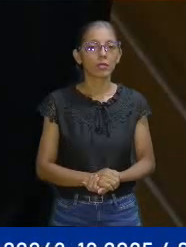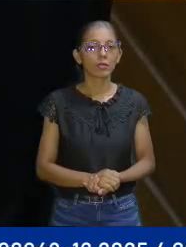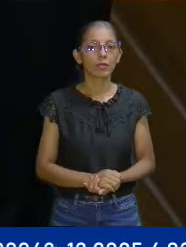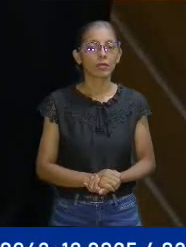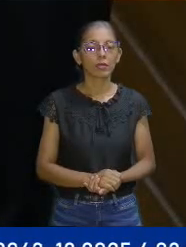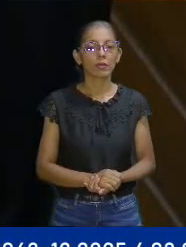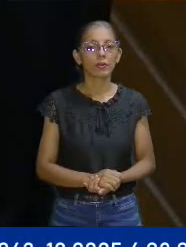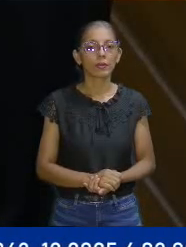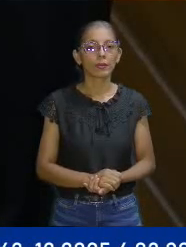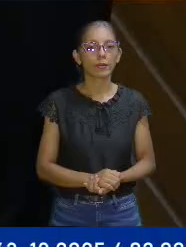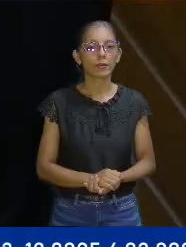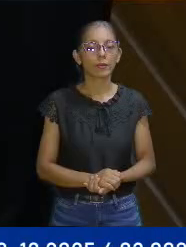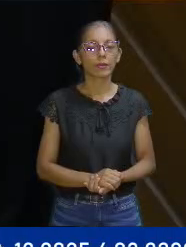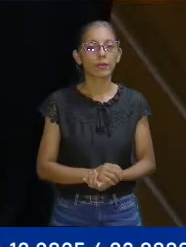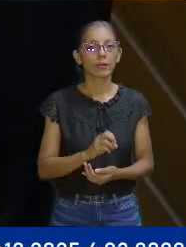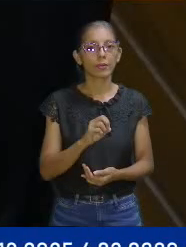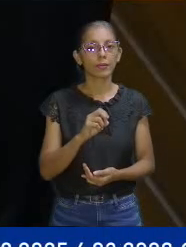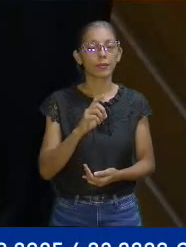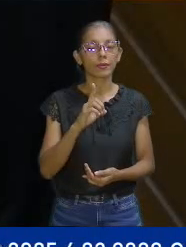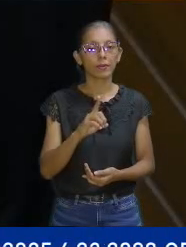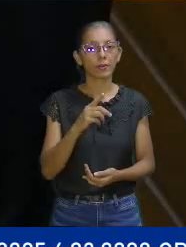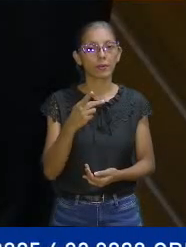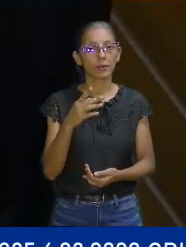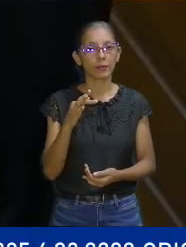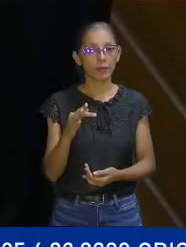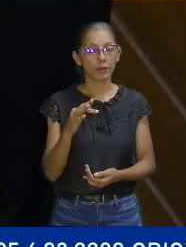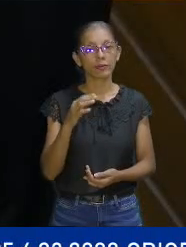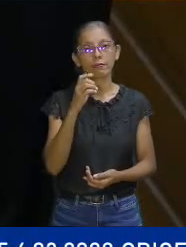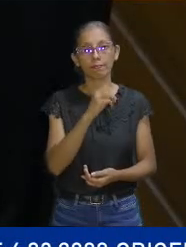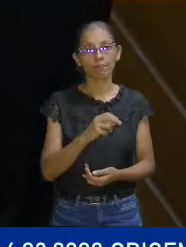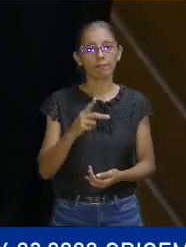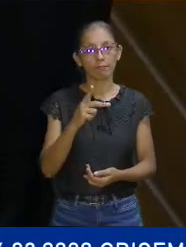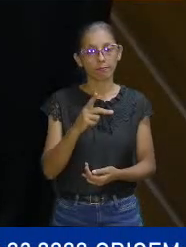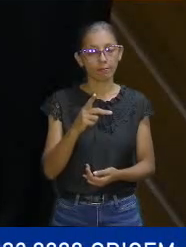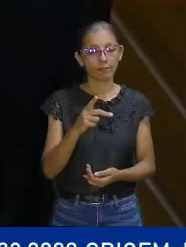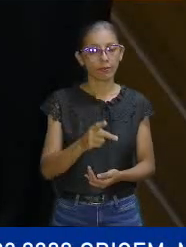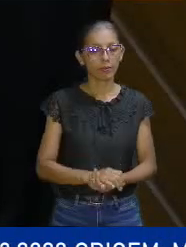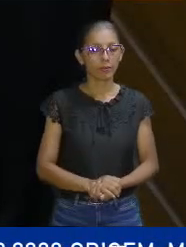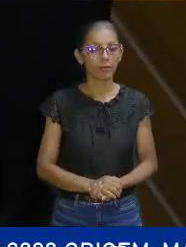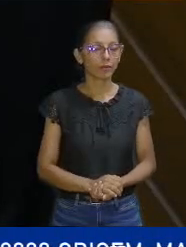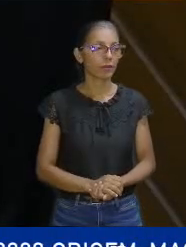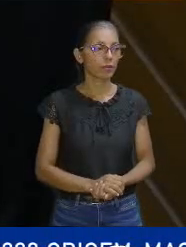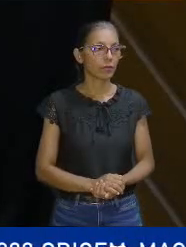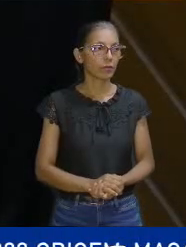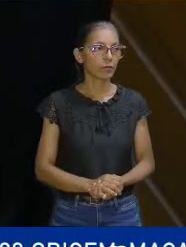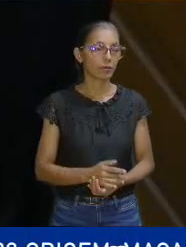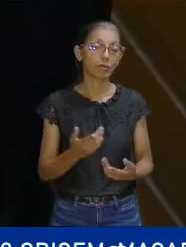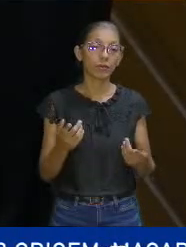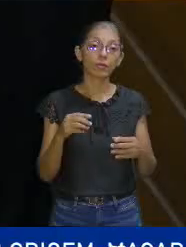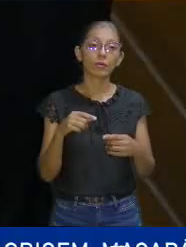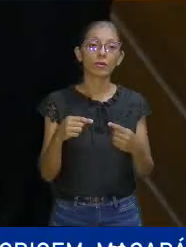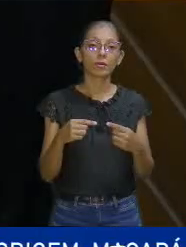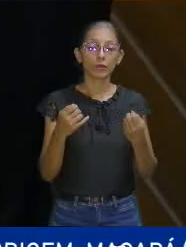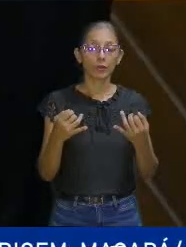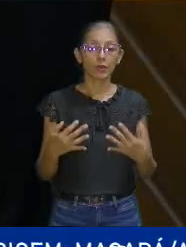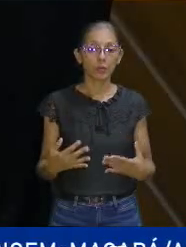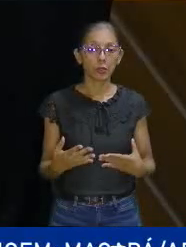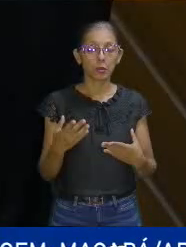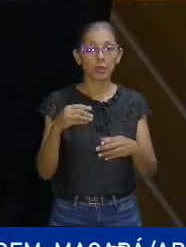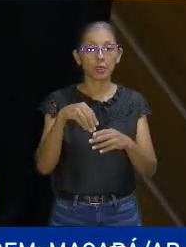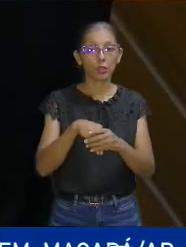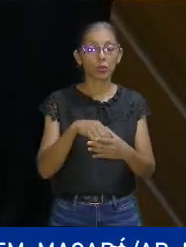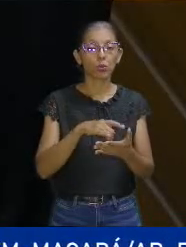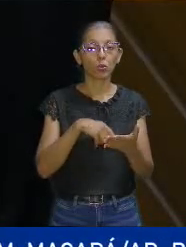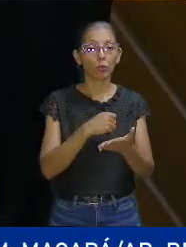2004-097359 da DPF do Oiapoque, sob justificativa genérica de proteção de procedimentos internos e ausência de